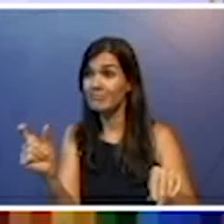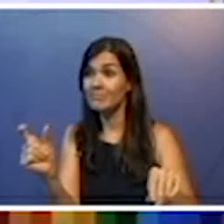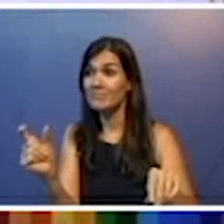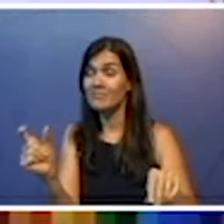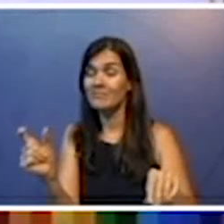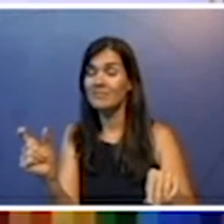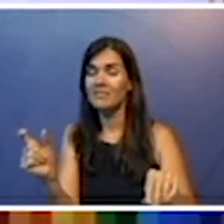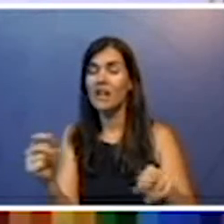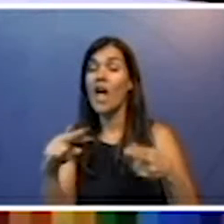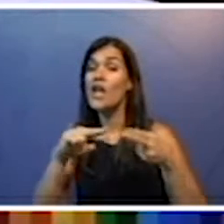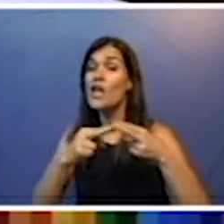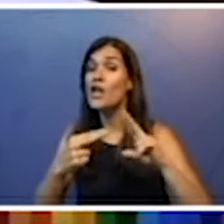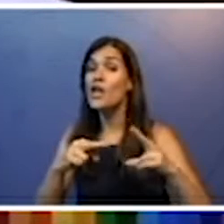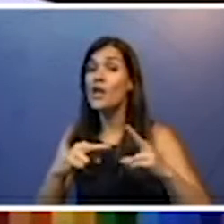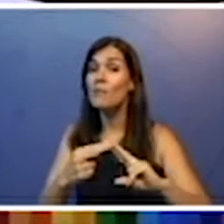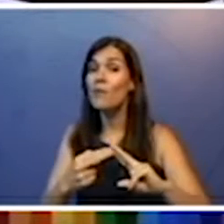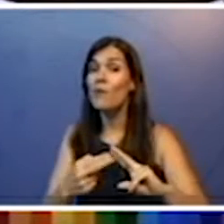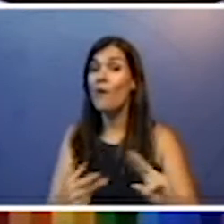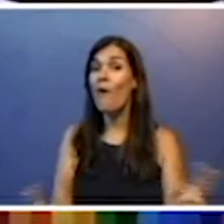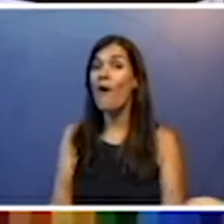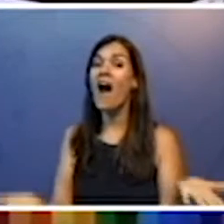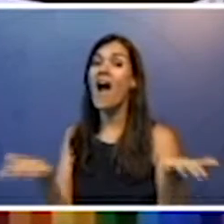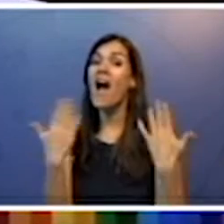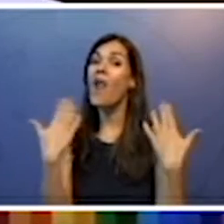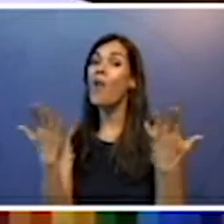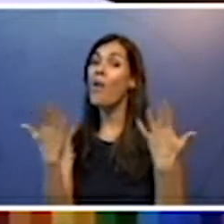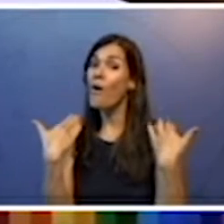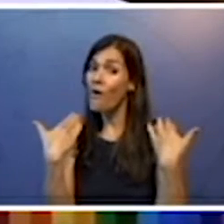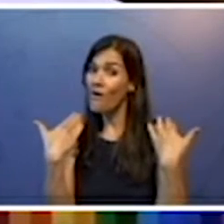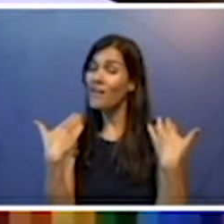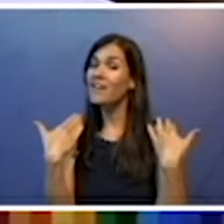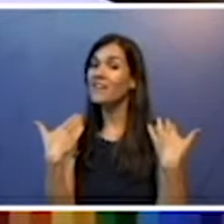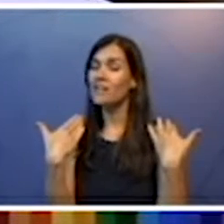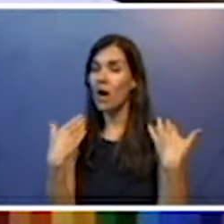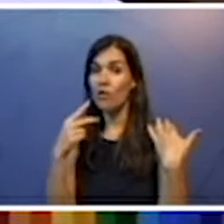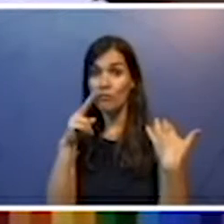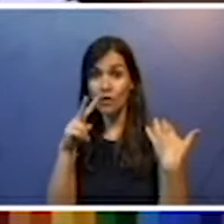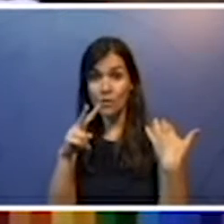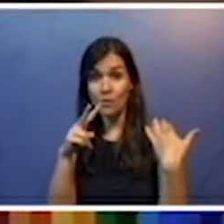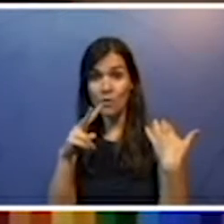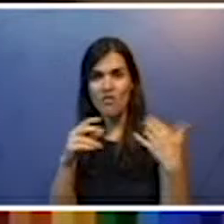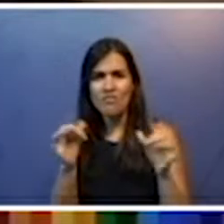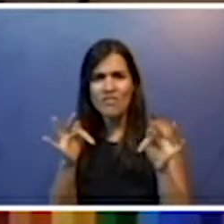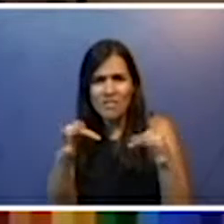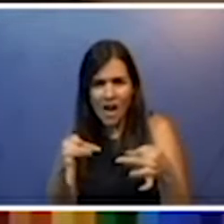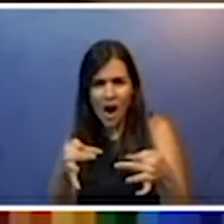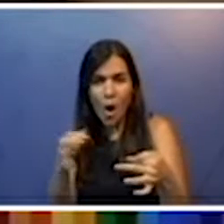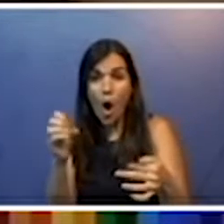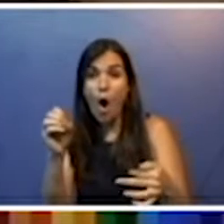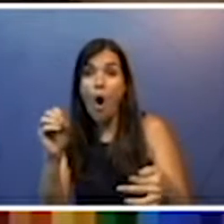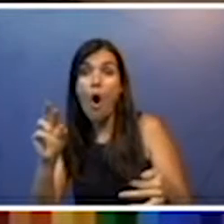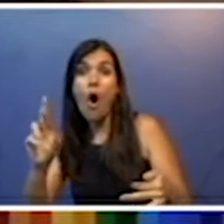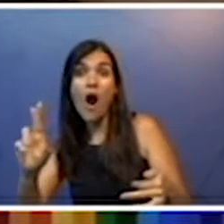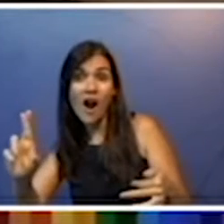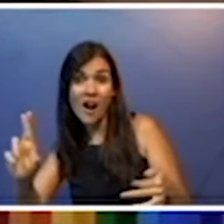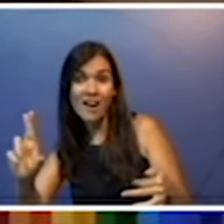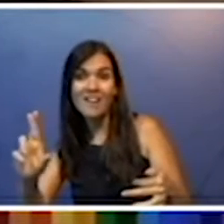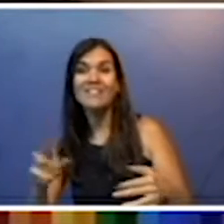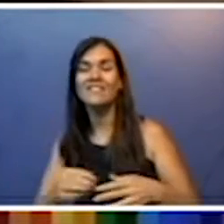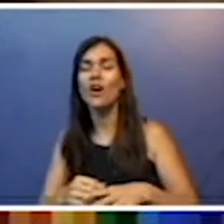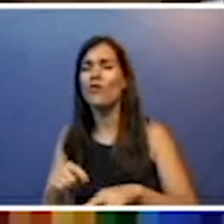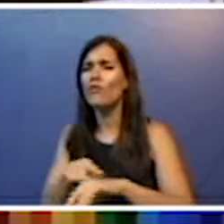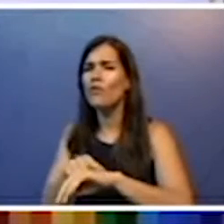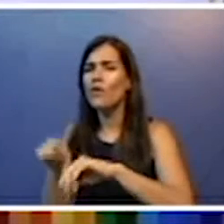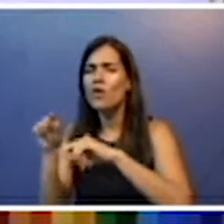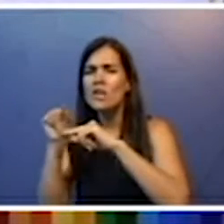Sabor rima com a palavrinha calor. Olha aqui o risquinho verde